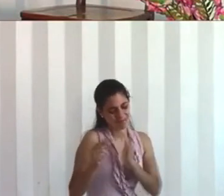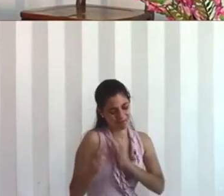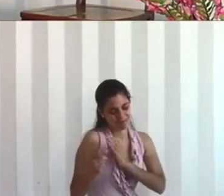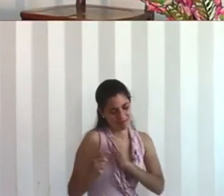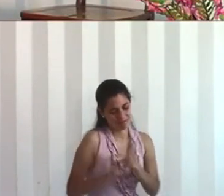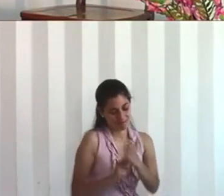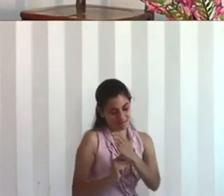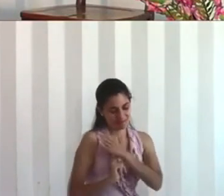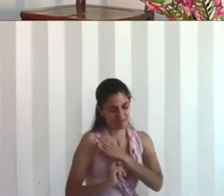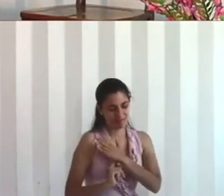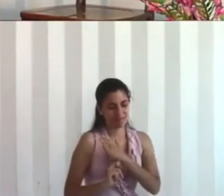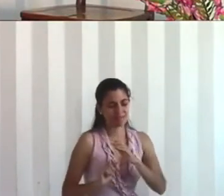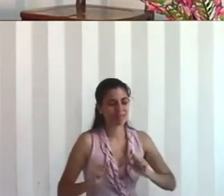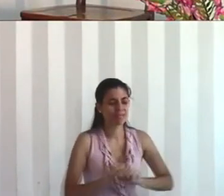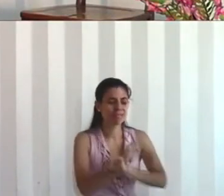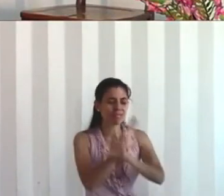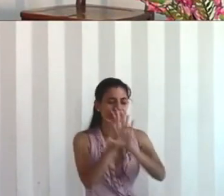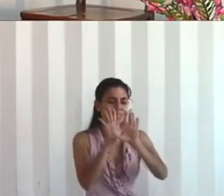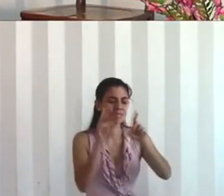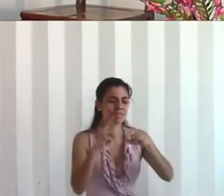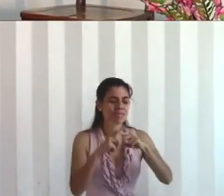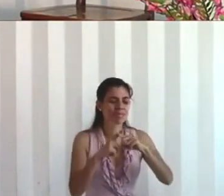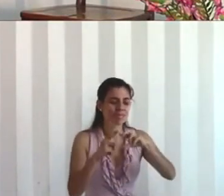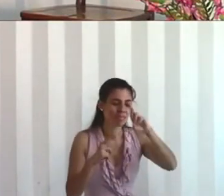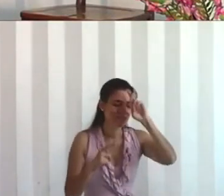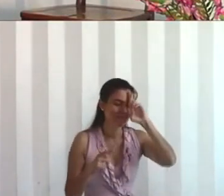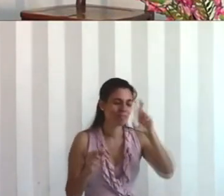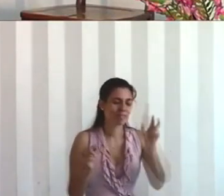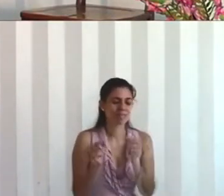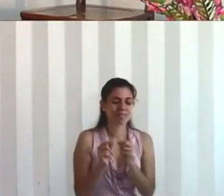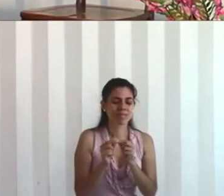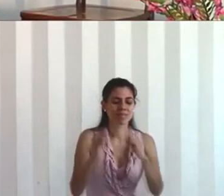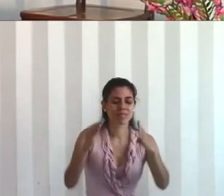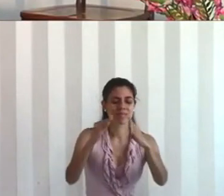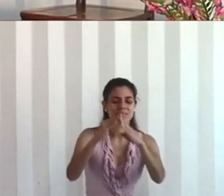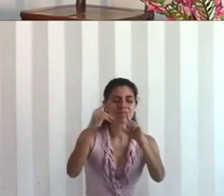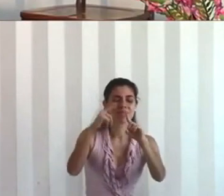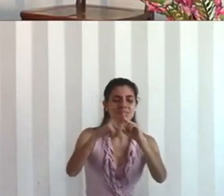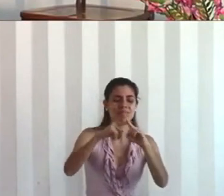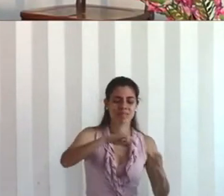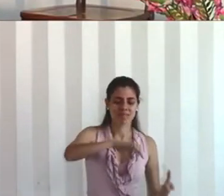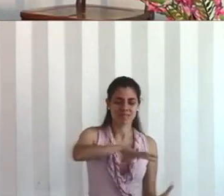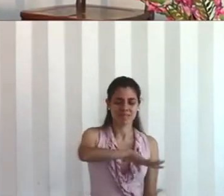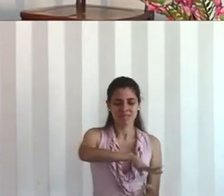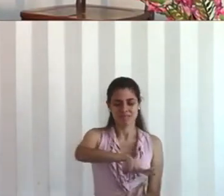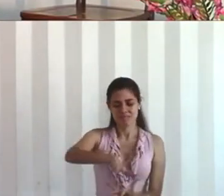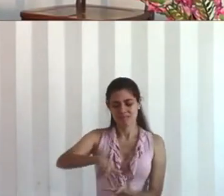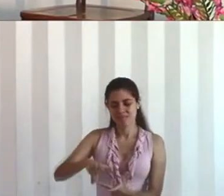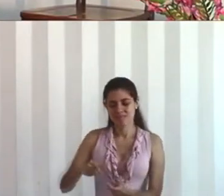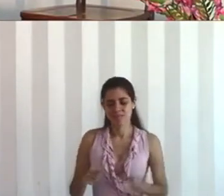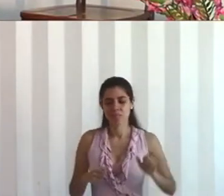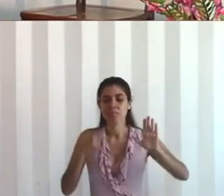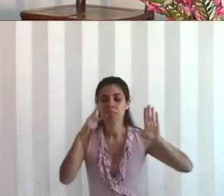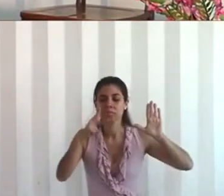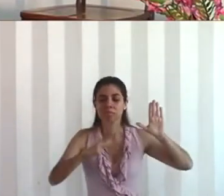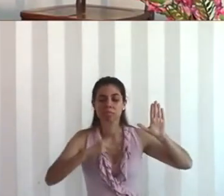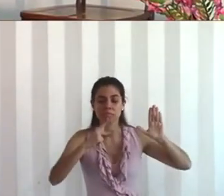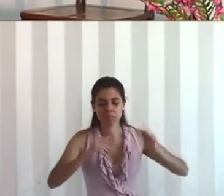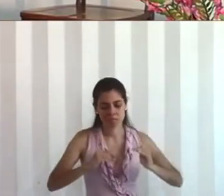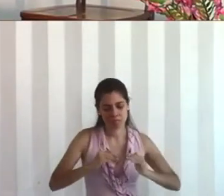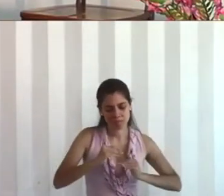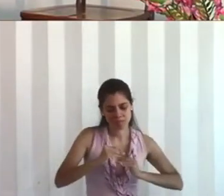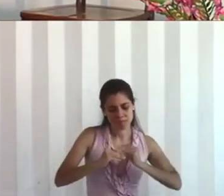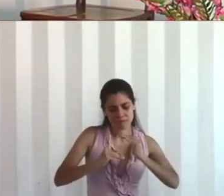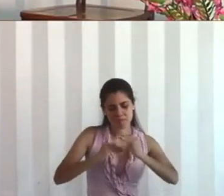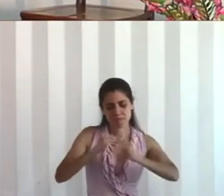te glorificamos, Senhor, porque o Senhor instituiu a tua igreja sobre a terra, e o Senhor prometeu edificá-la e que as portas do inferno